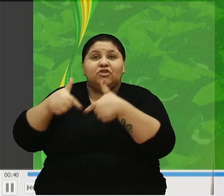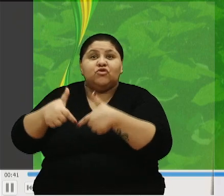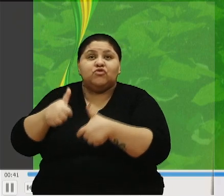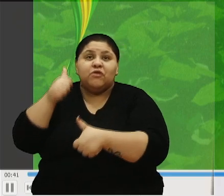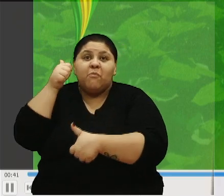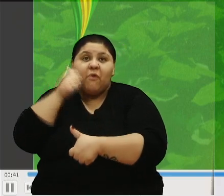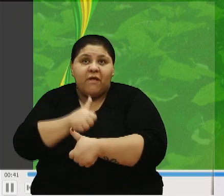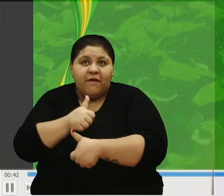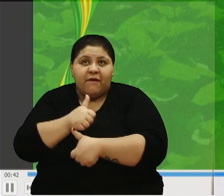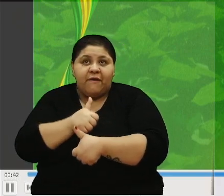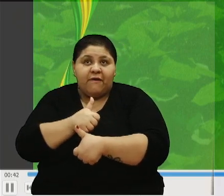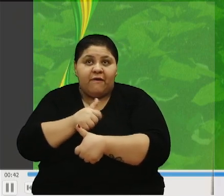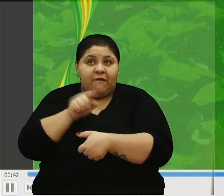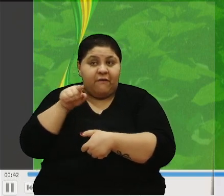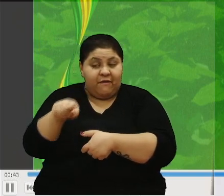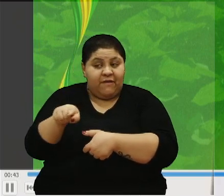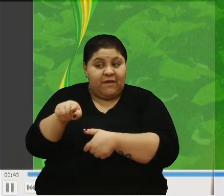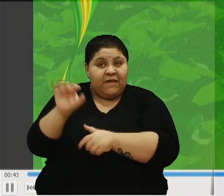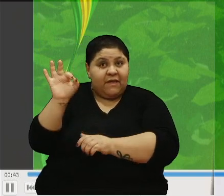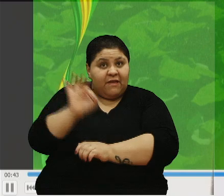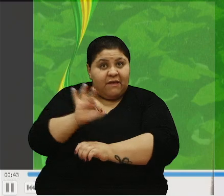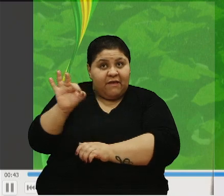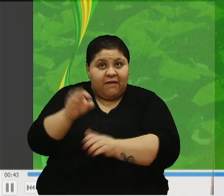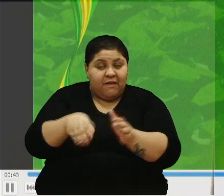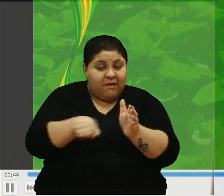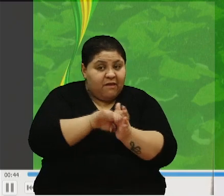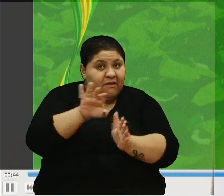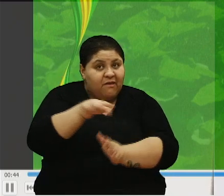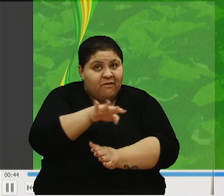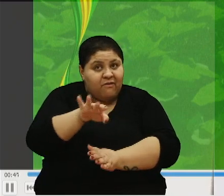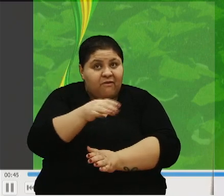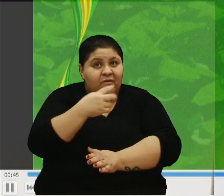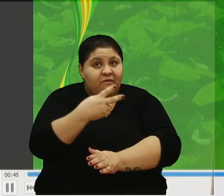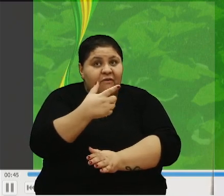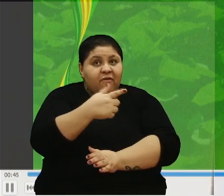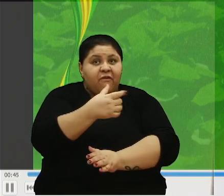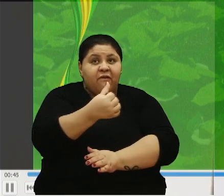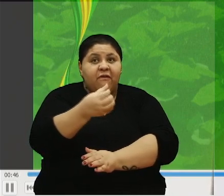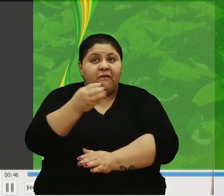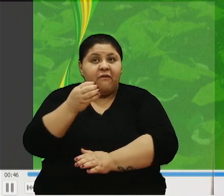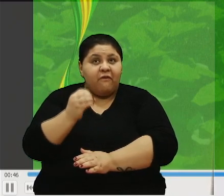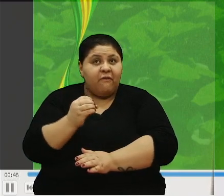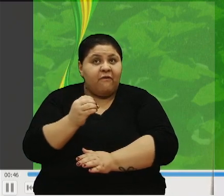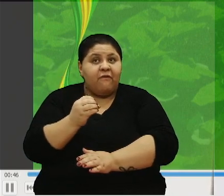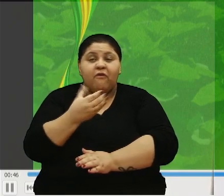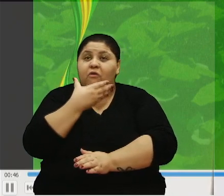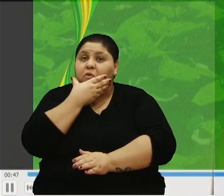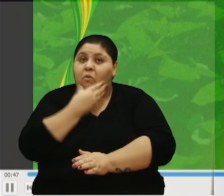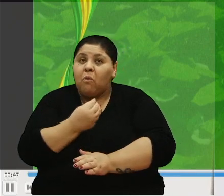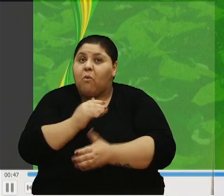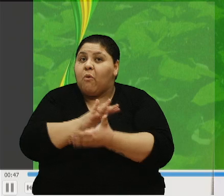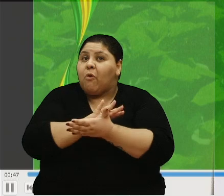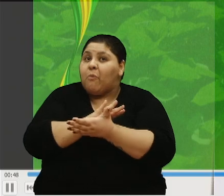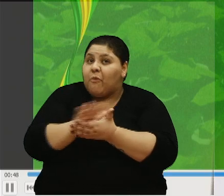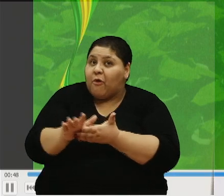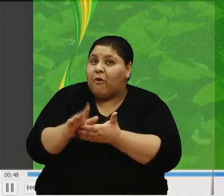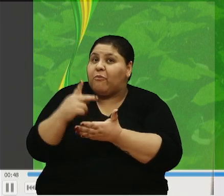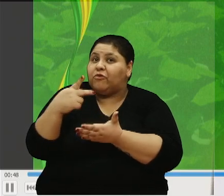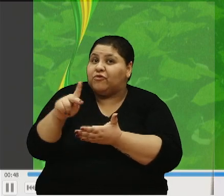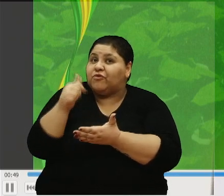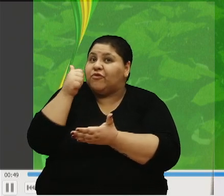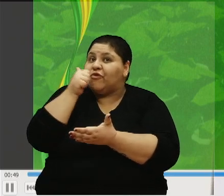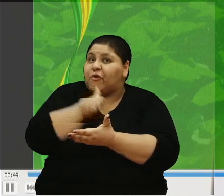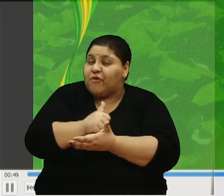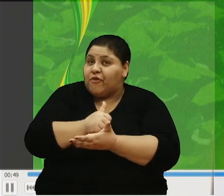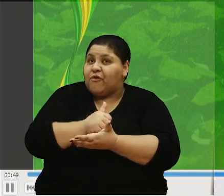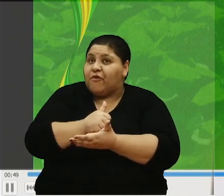Perceba, aplicando essa taxa, chegamos a aproximadamente 2.760 homens mortos por suas parceiras